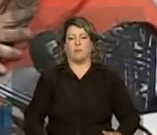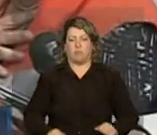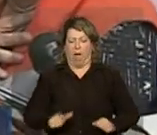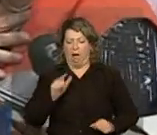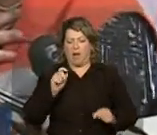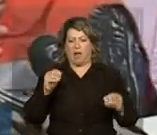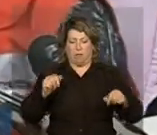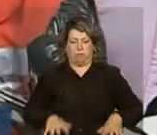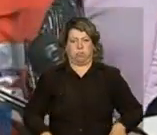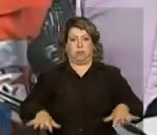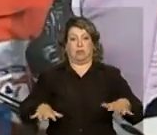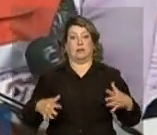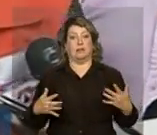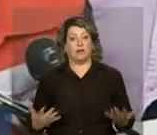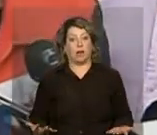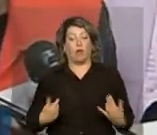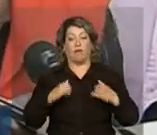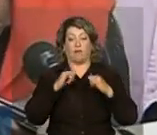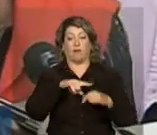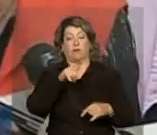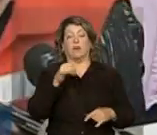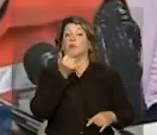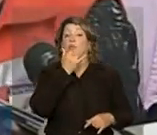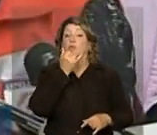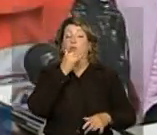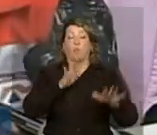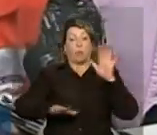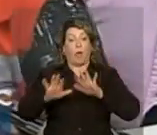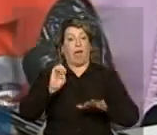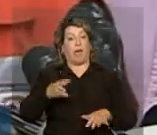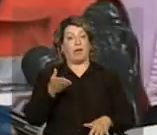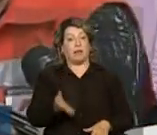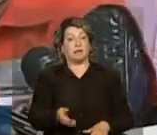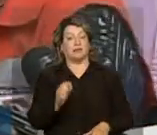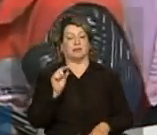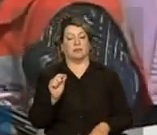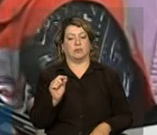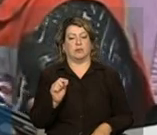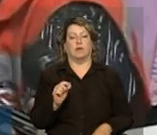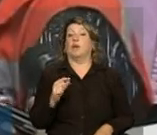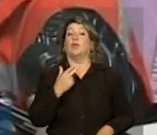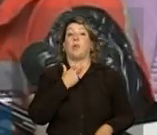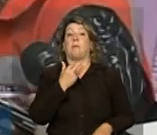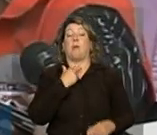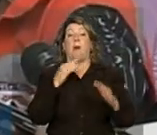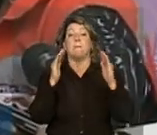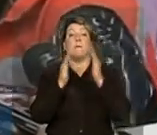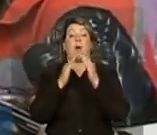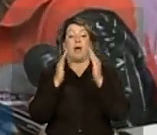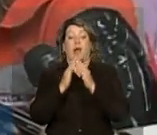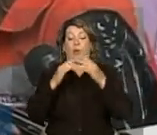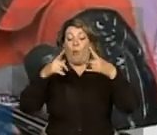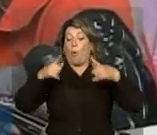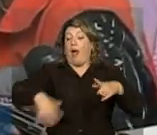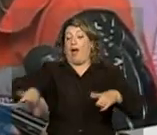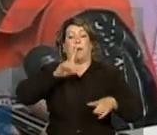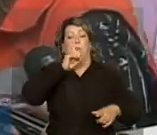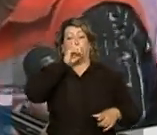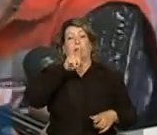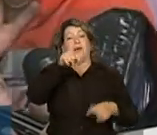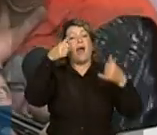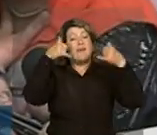Então, quero dizer para vocês, prevenir é isso. Primeiro, não morar, não pode fazer uma cidade numa situação